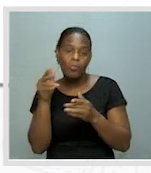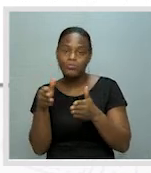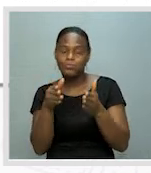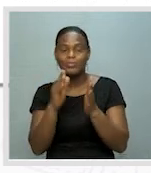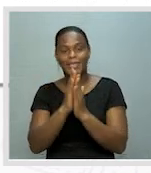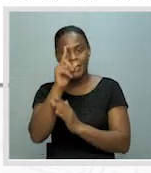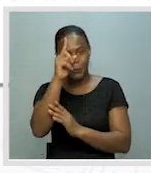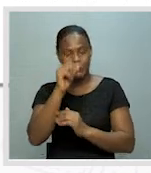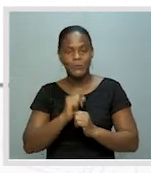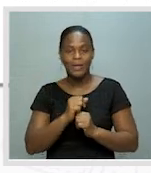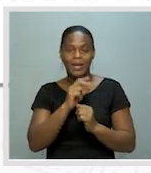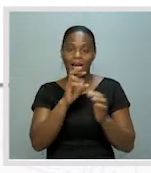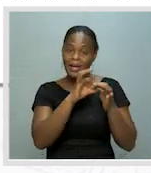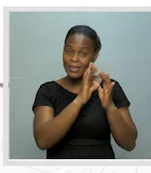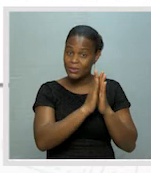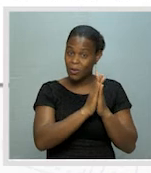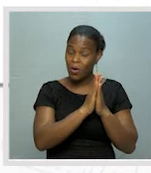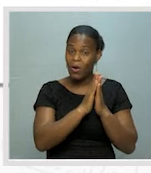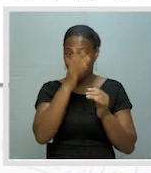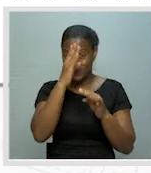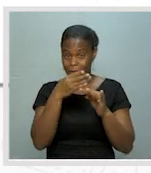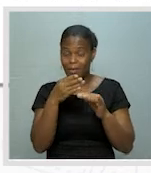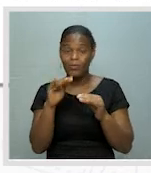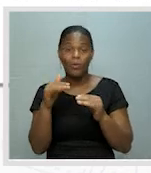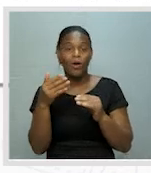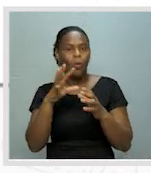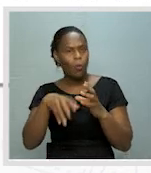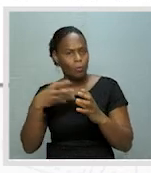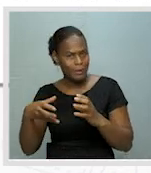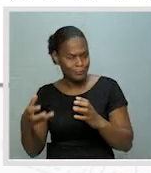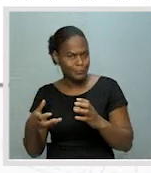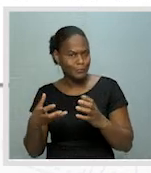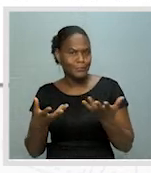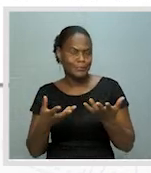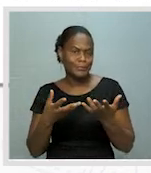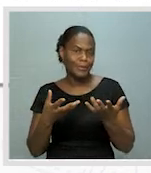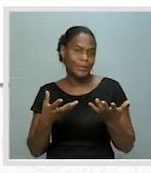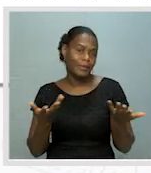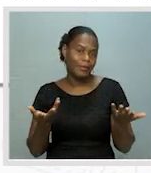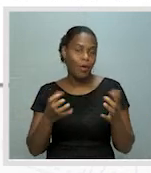homem para Deus. A religião é um fenómeno extraordinariamente complexo,